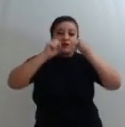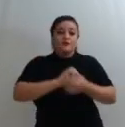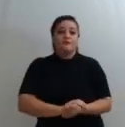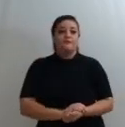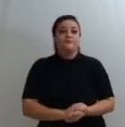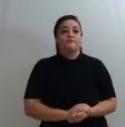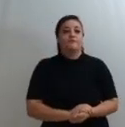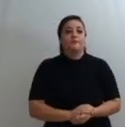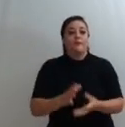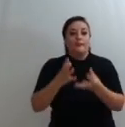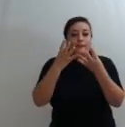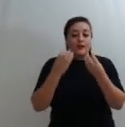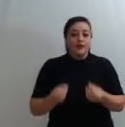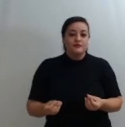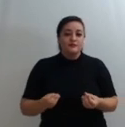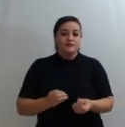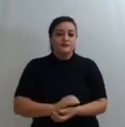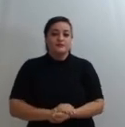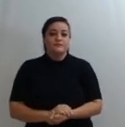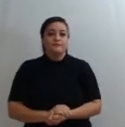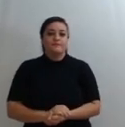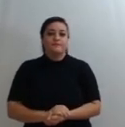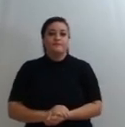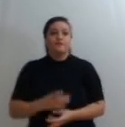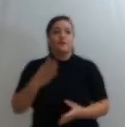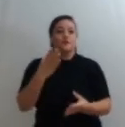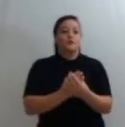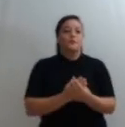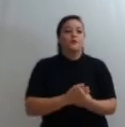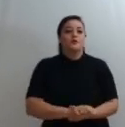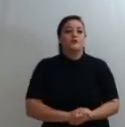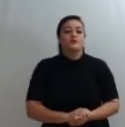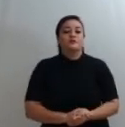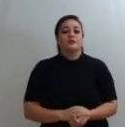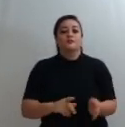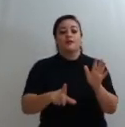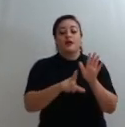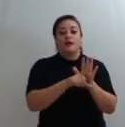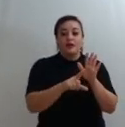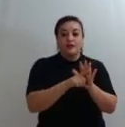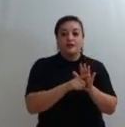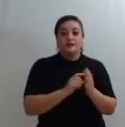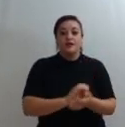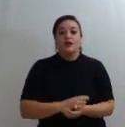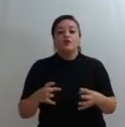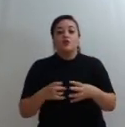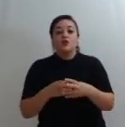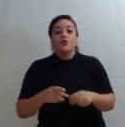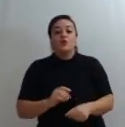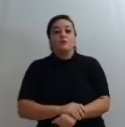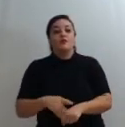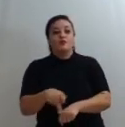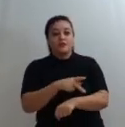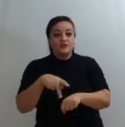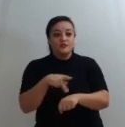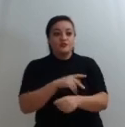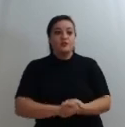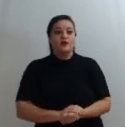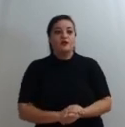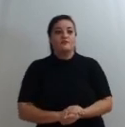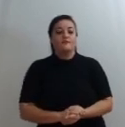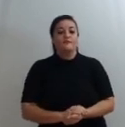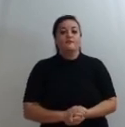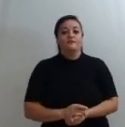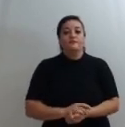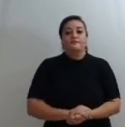deferidas no processo administrativo pela Lei Orgânica da Magistratura Nacional, pela Resolução número 135